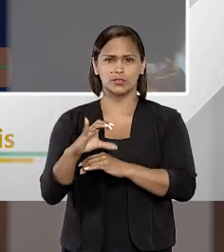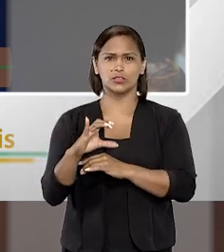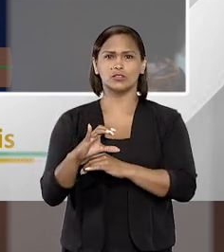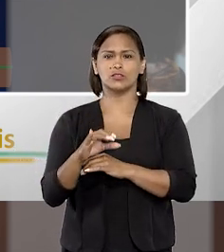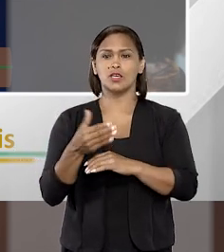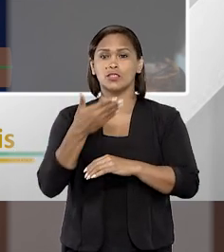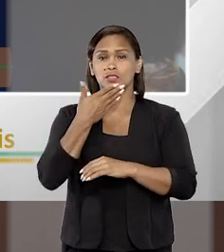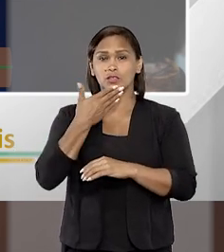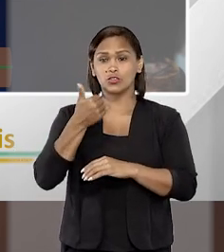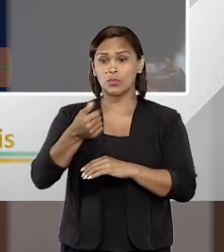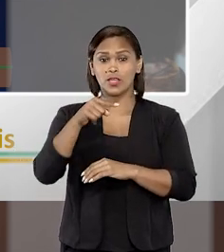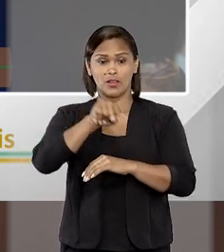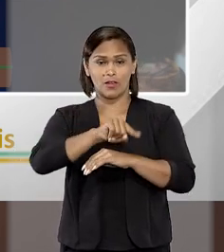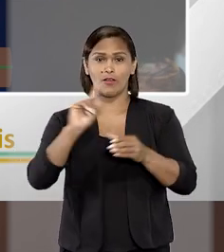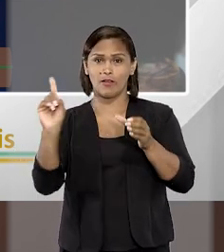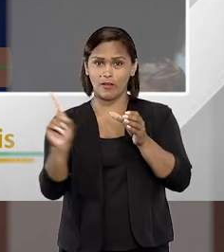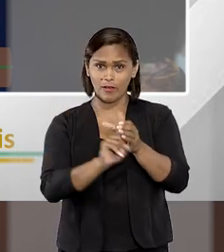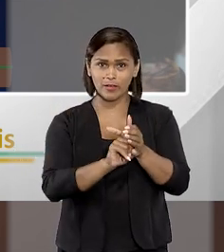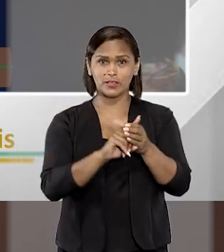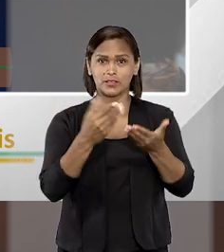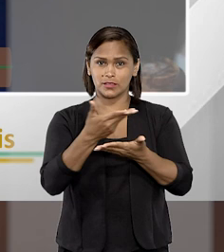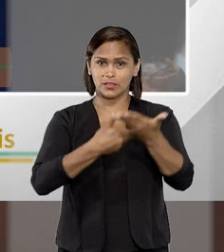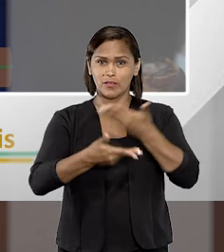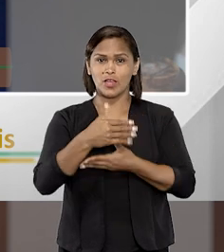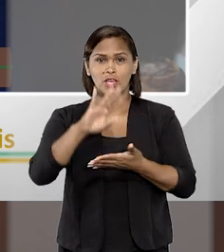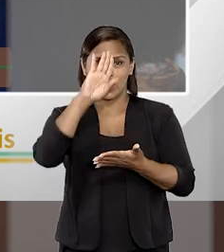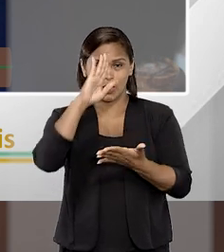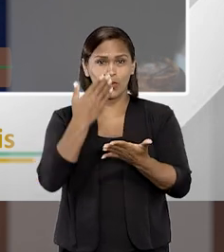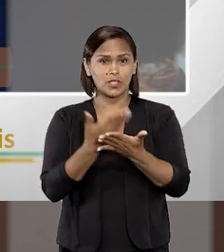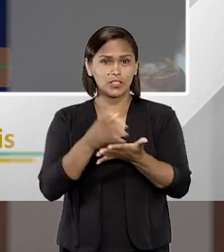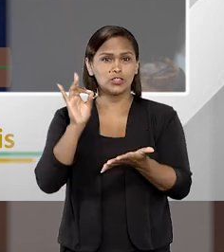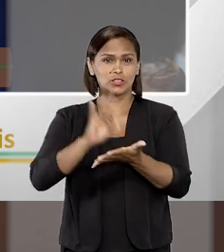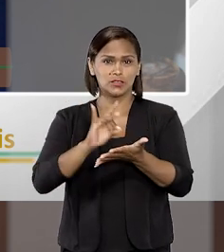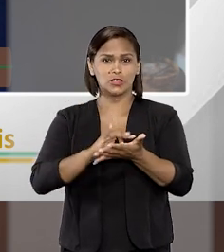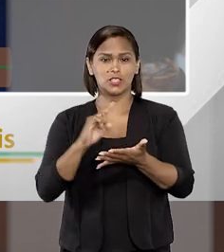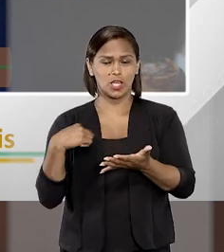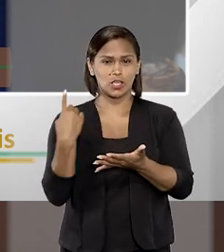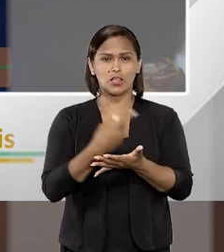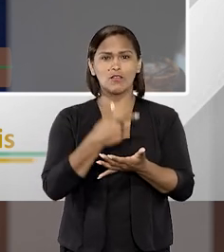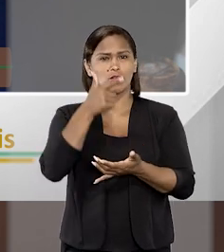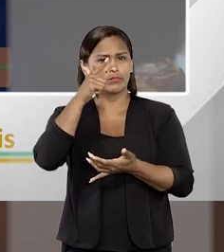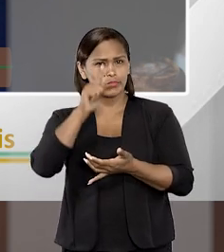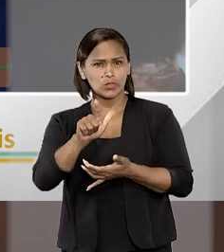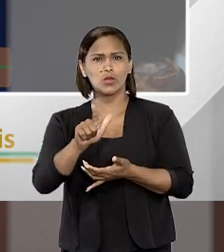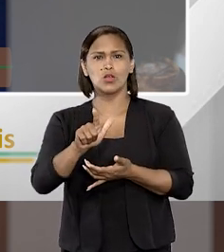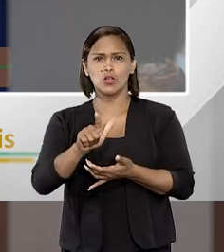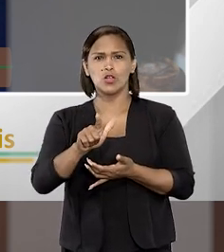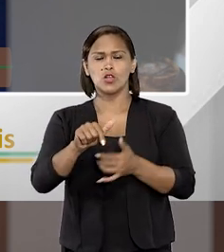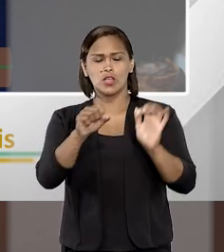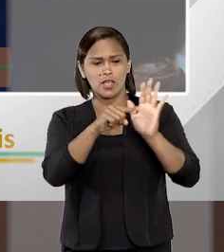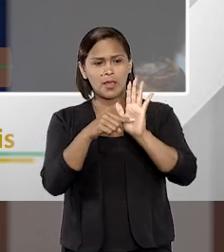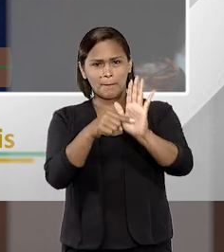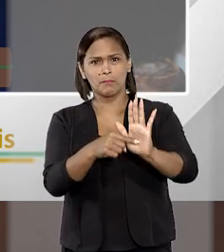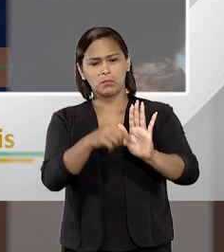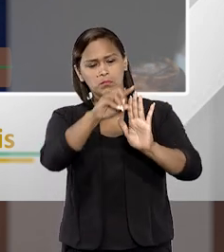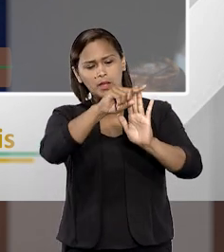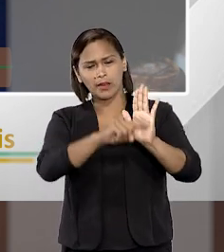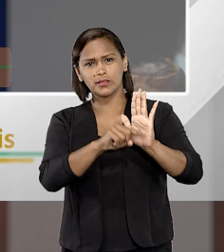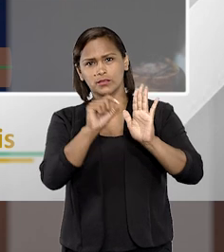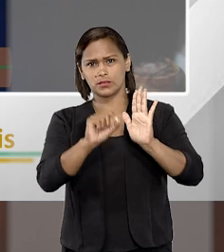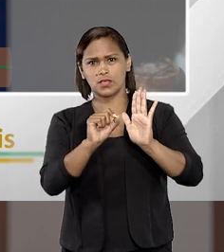e eu tenho certeza absoluta que nós iremos apresentar